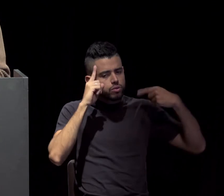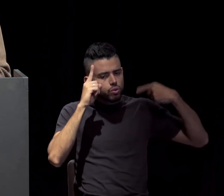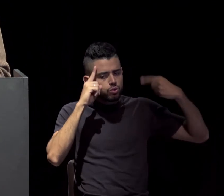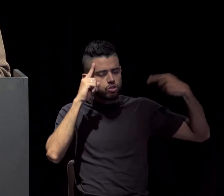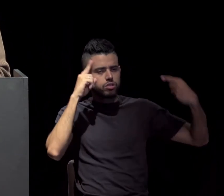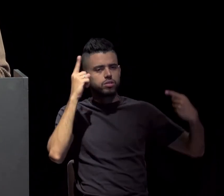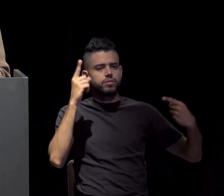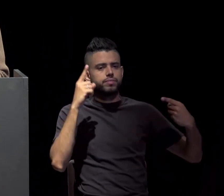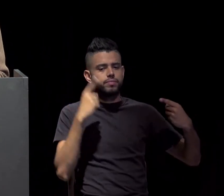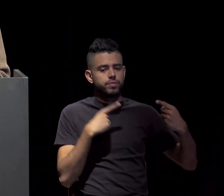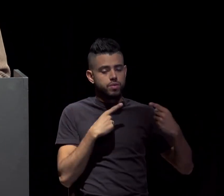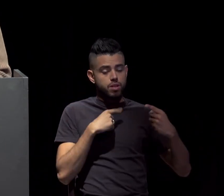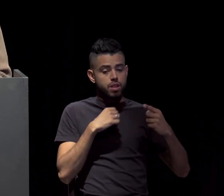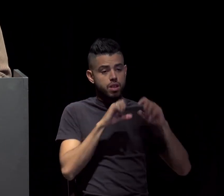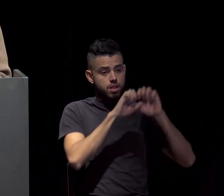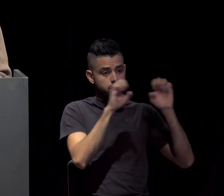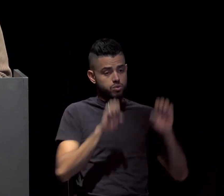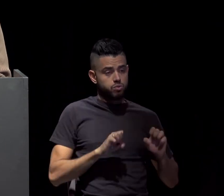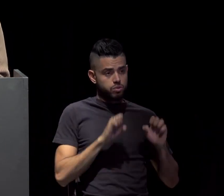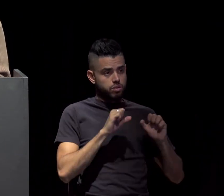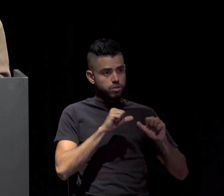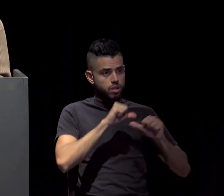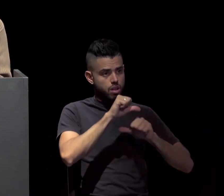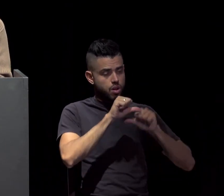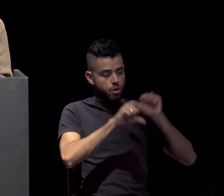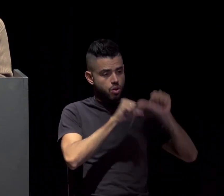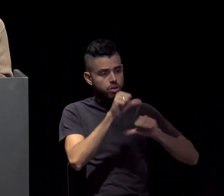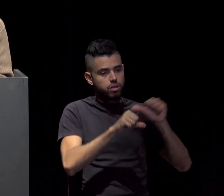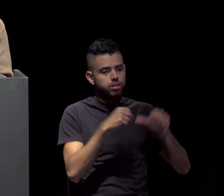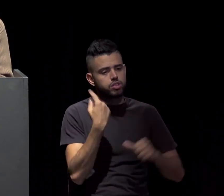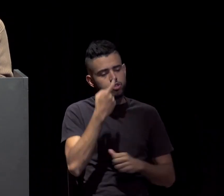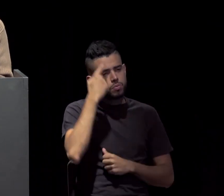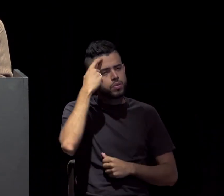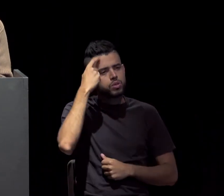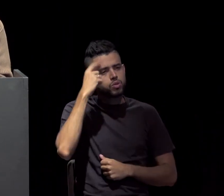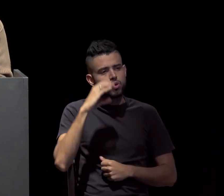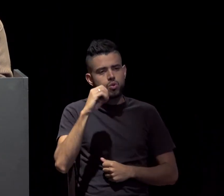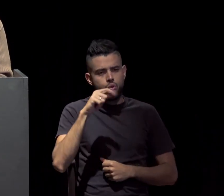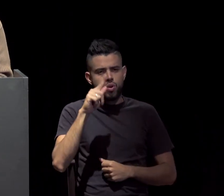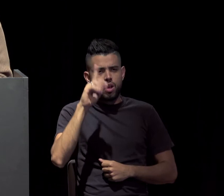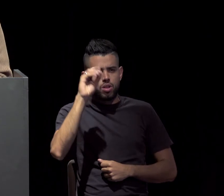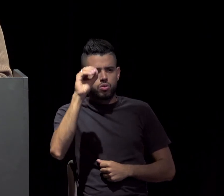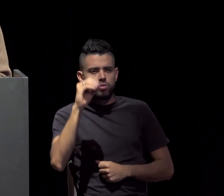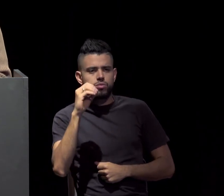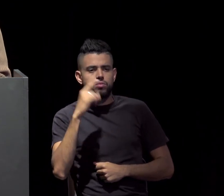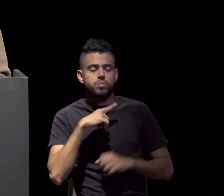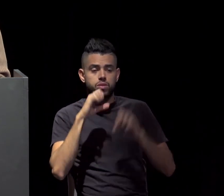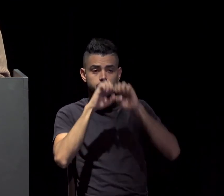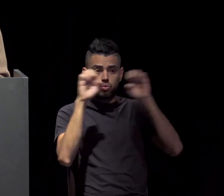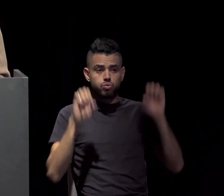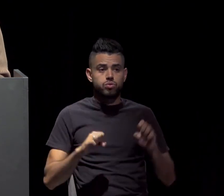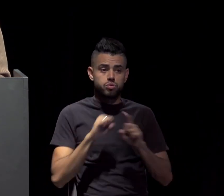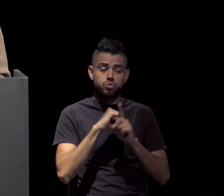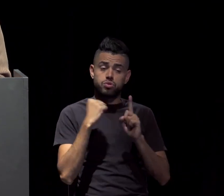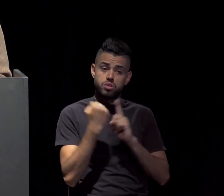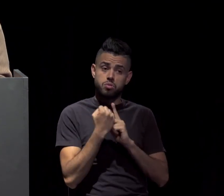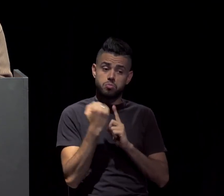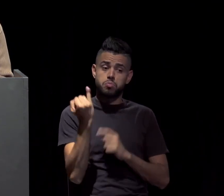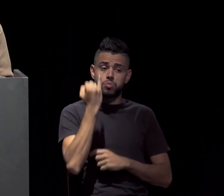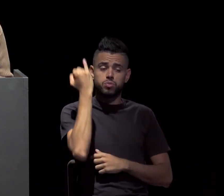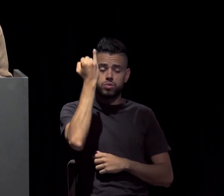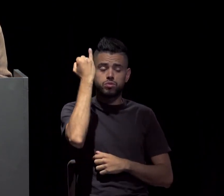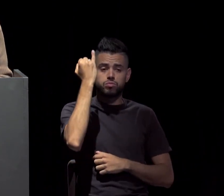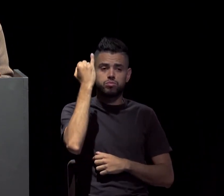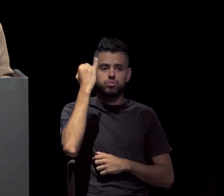estruturas, fez com que nós pudéssemos pensar o Congado como uma estrutura social significativa, dentro de um conjunto mais complexo, que